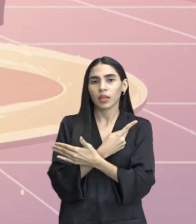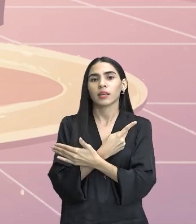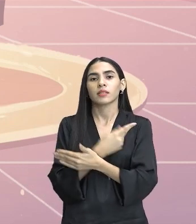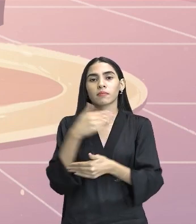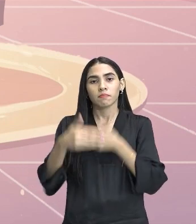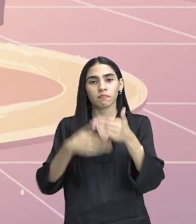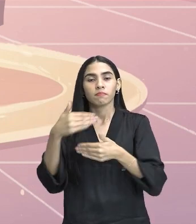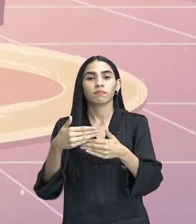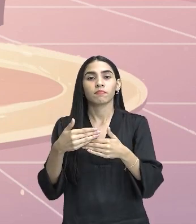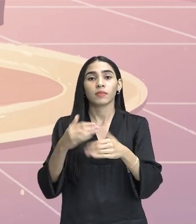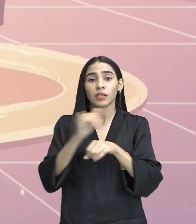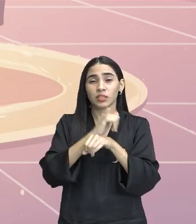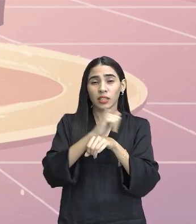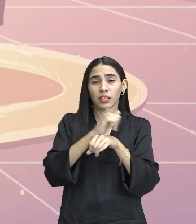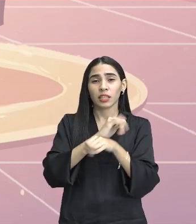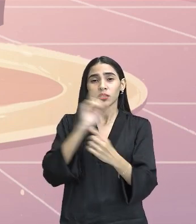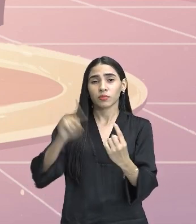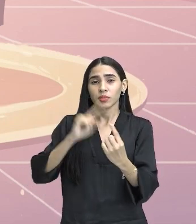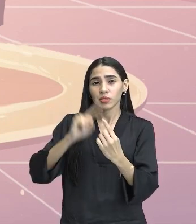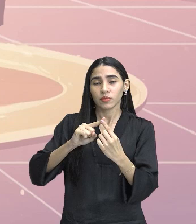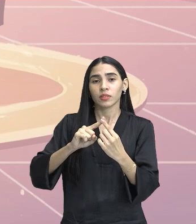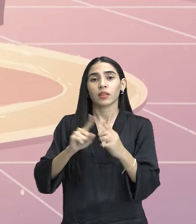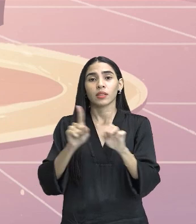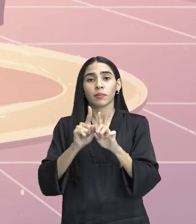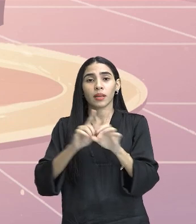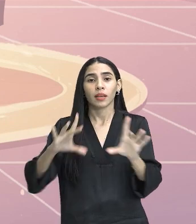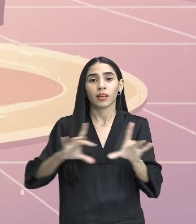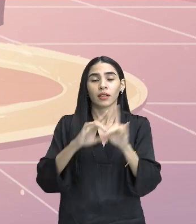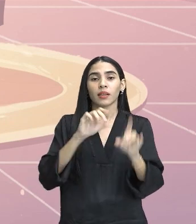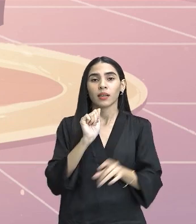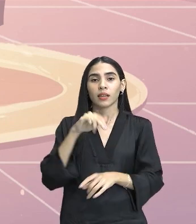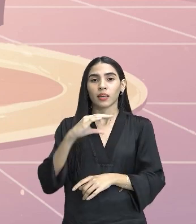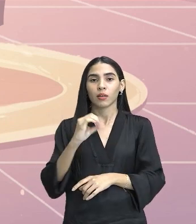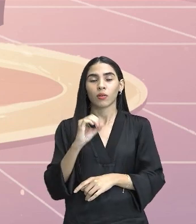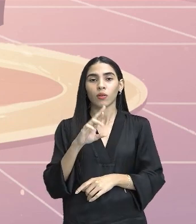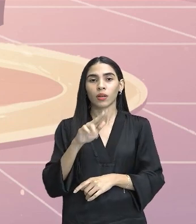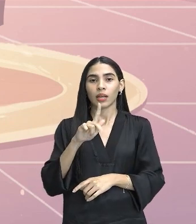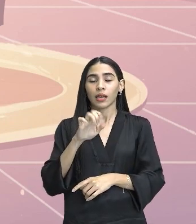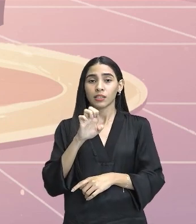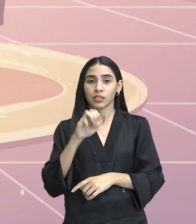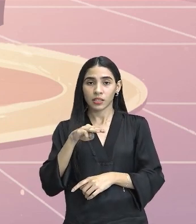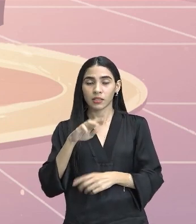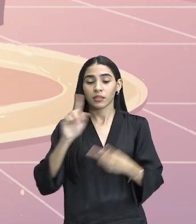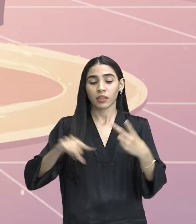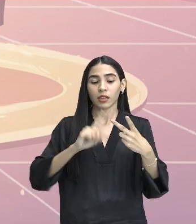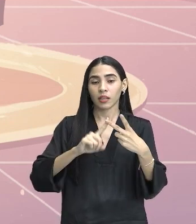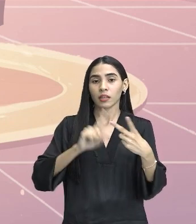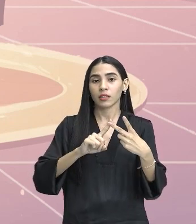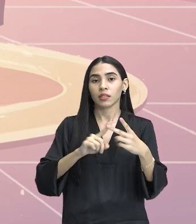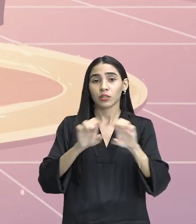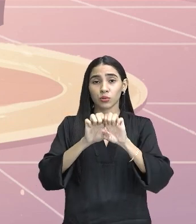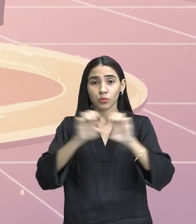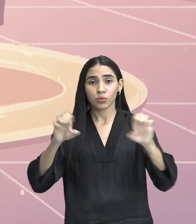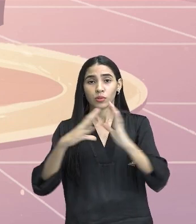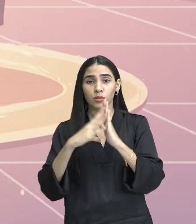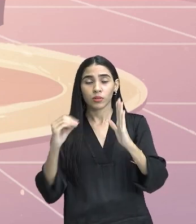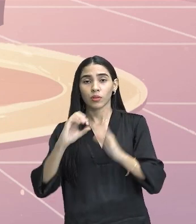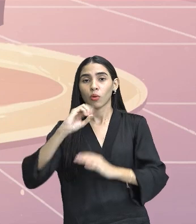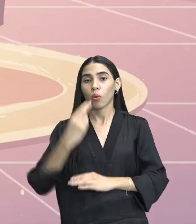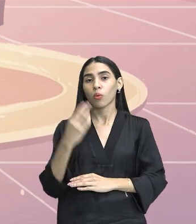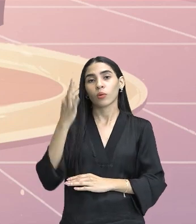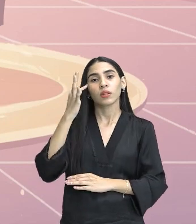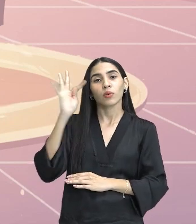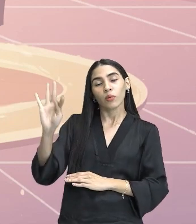os mecanismos de objetivação e ancoragem. A segunda abordagem, o modelo estrutural ou teoria do